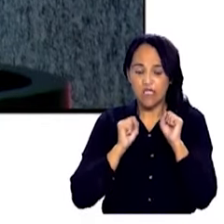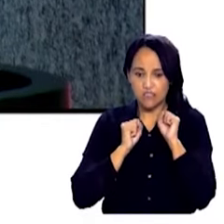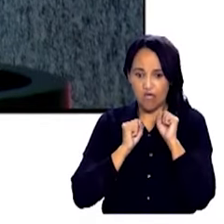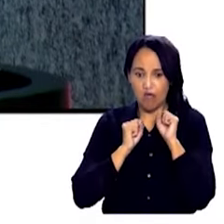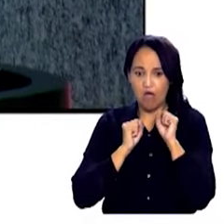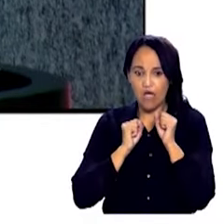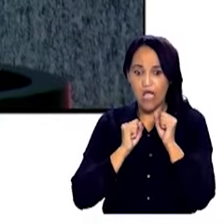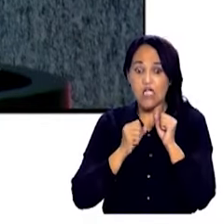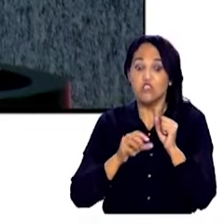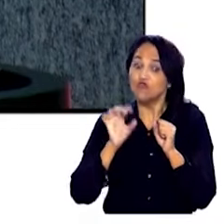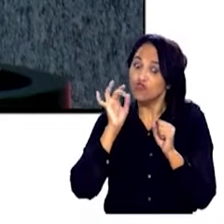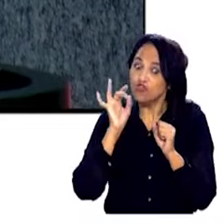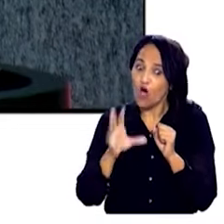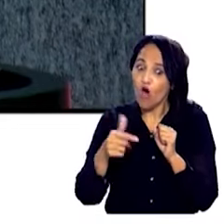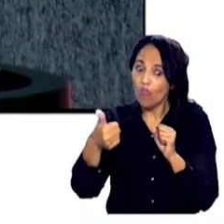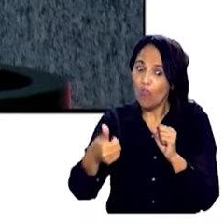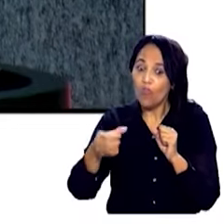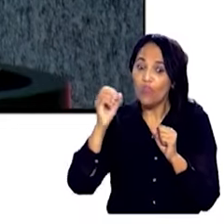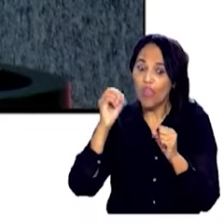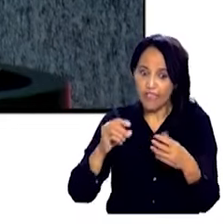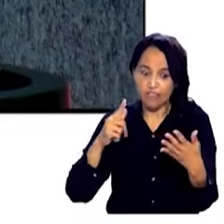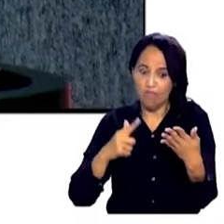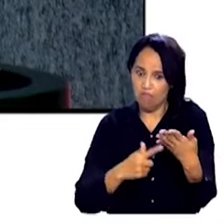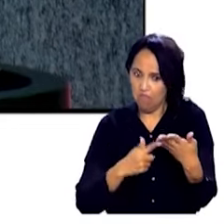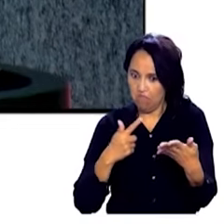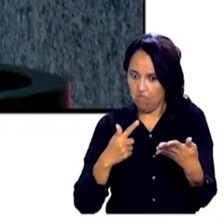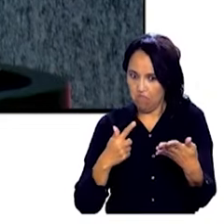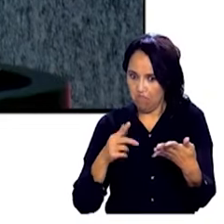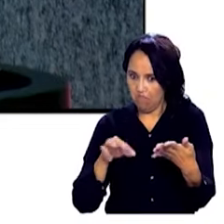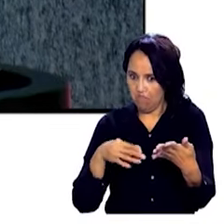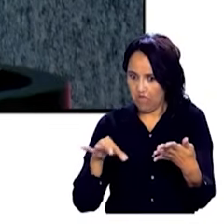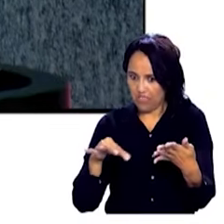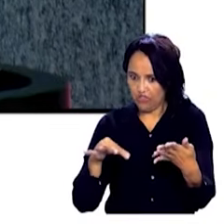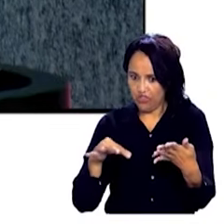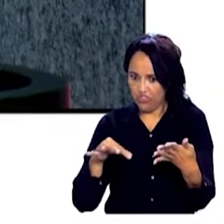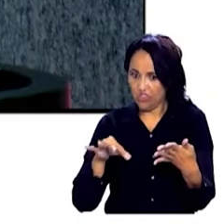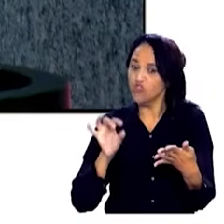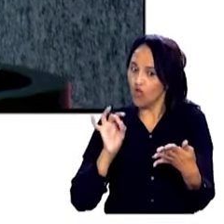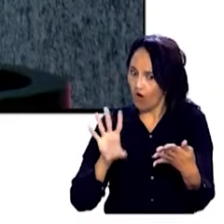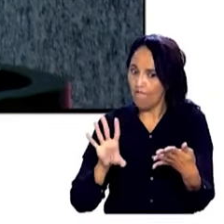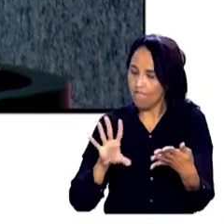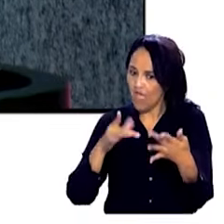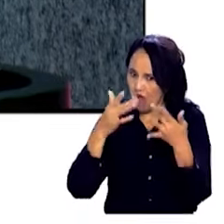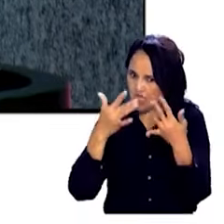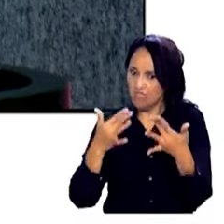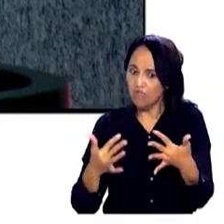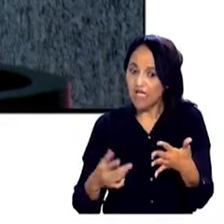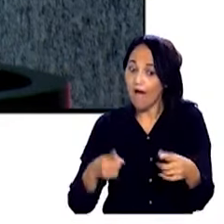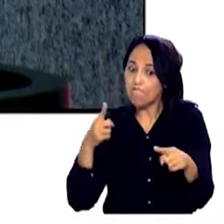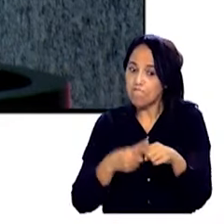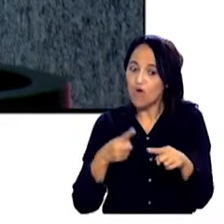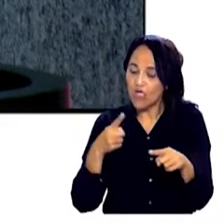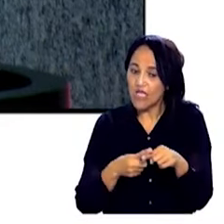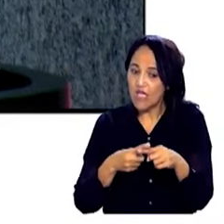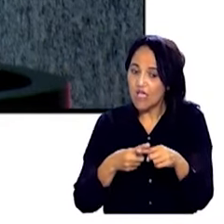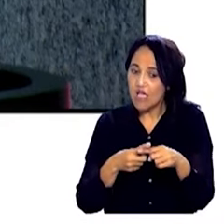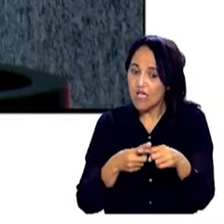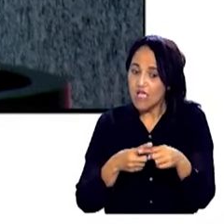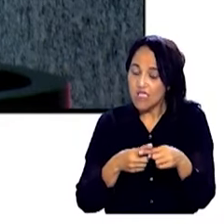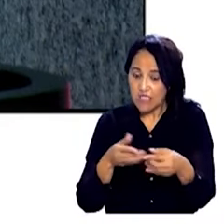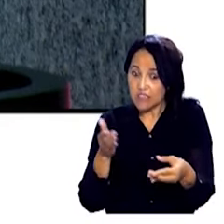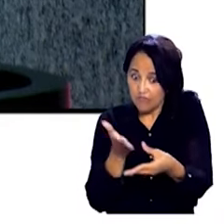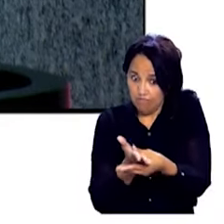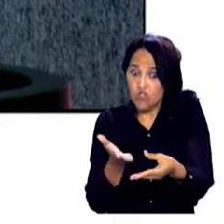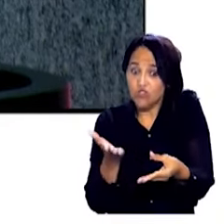máximo eles dizem diz máximo mas recomenda-se que não seja mais de 10 páginas e eu preciso explicar por que esse caso não é um problema só meu